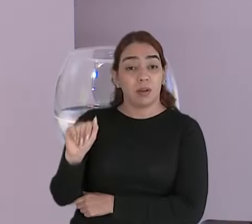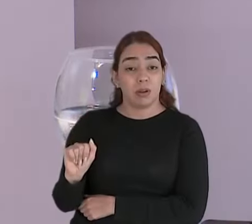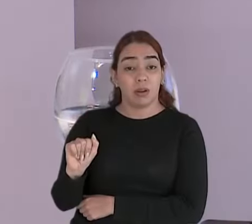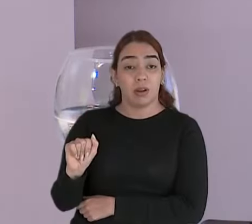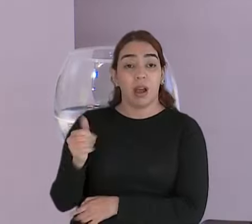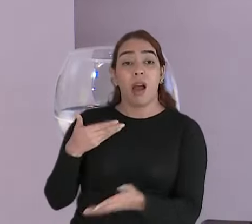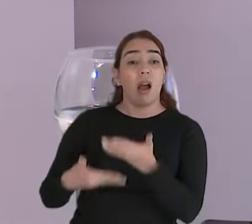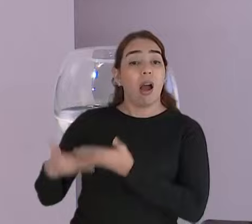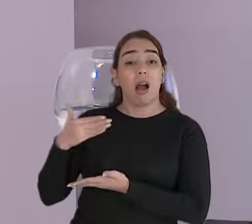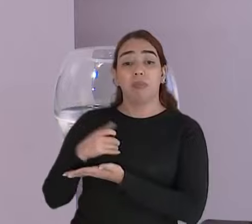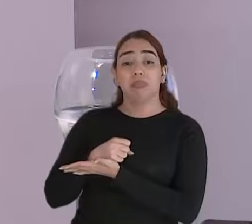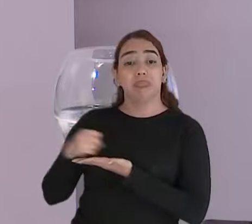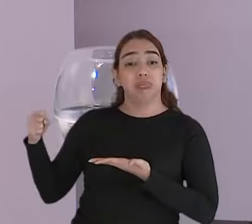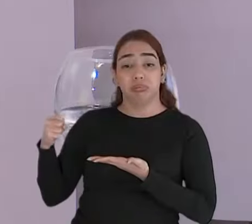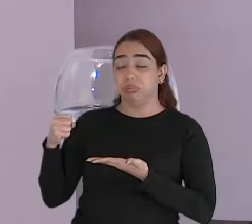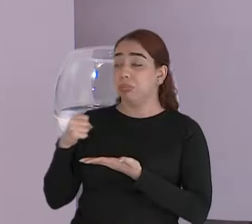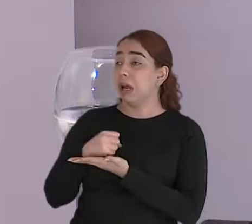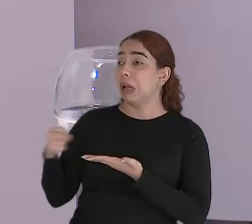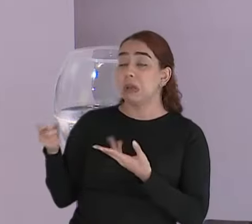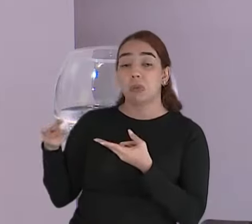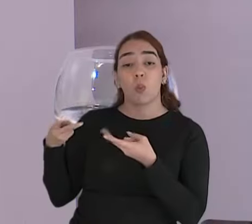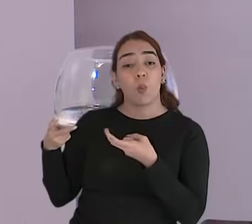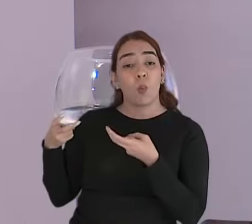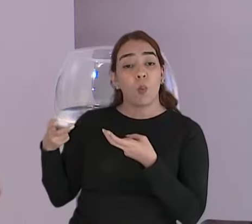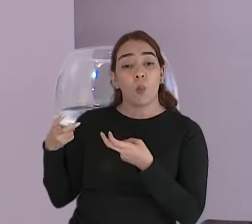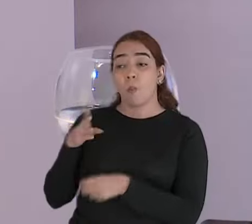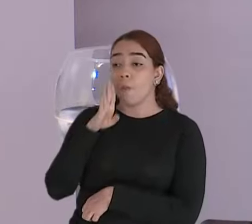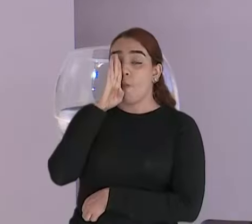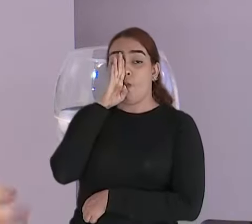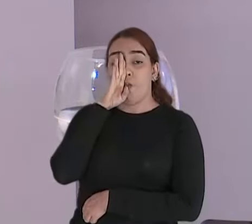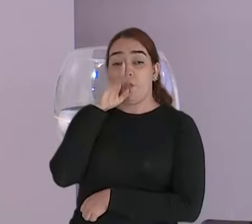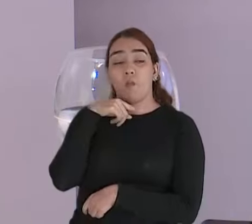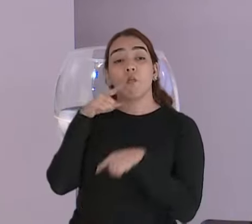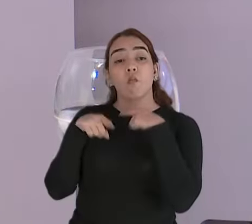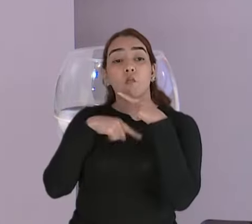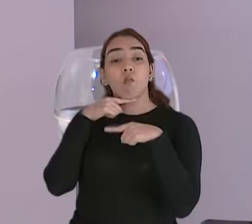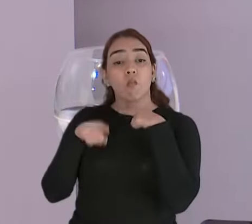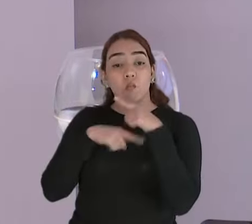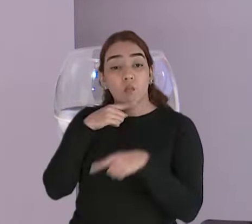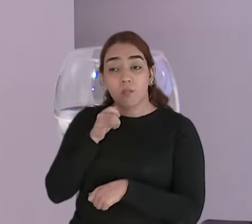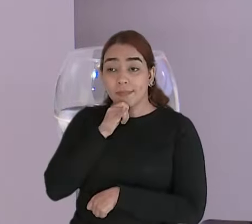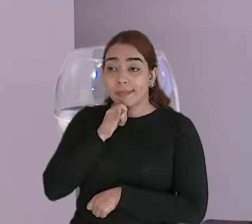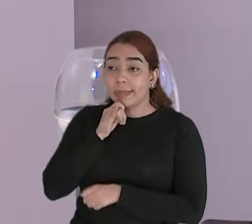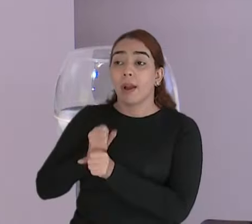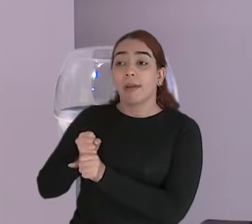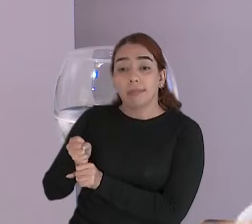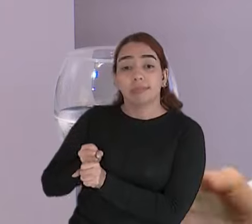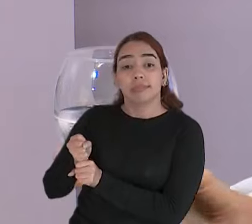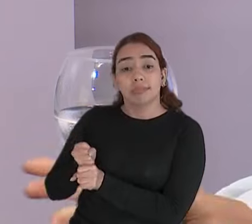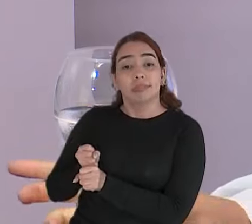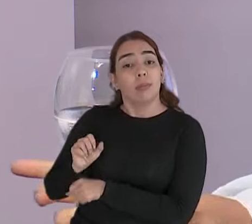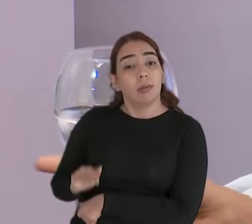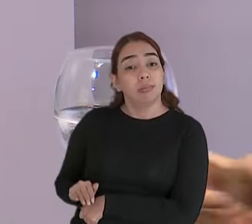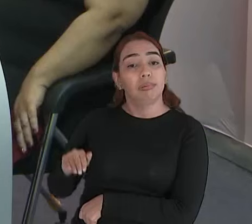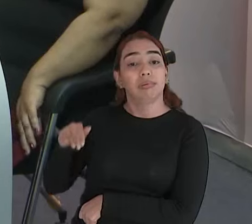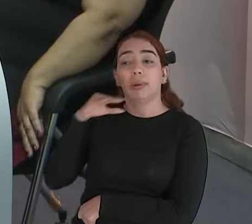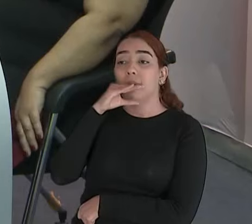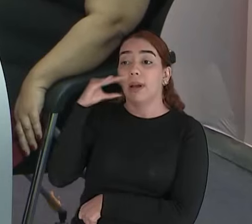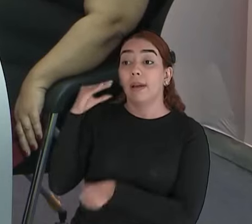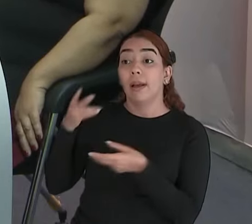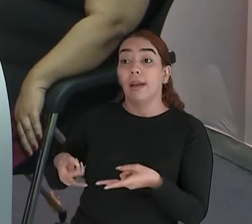despercebido anos, por exemplo, há 20 anos atrás, passaria despercebido ainda por muito tempo. Até a senhora estava falando